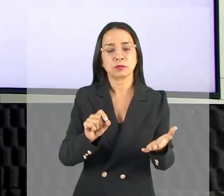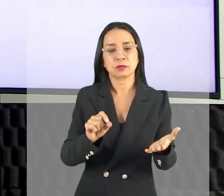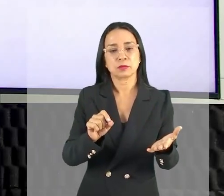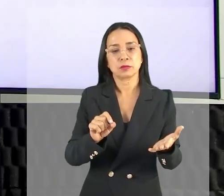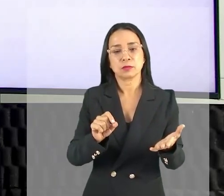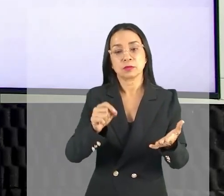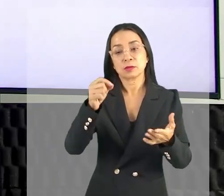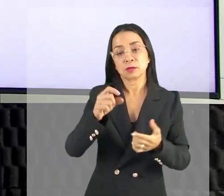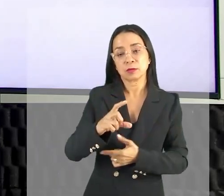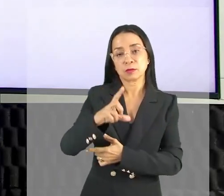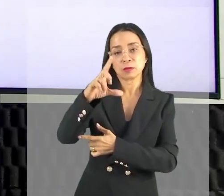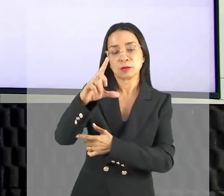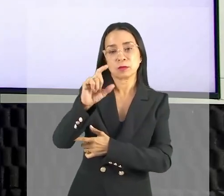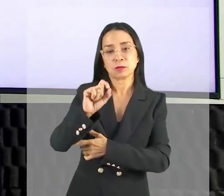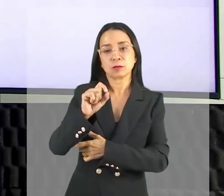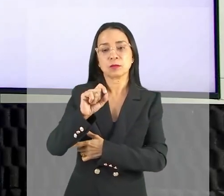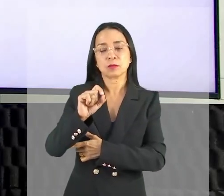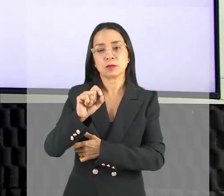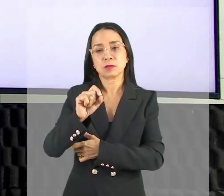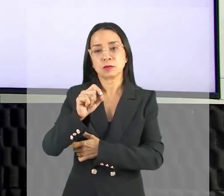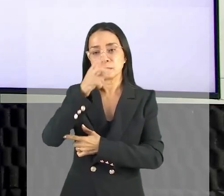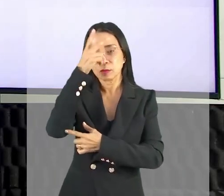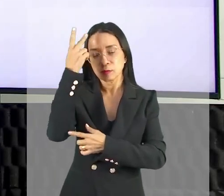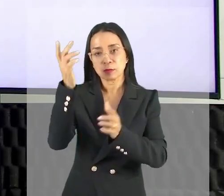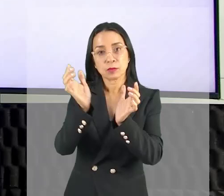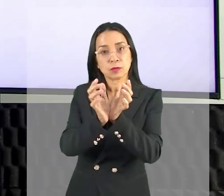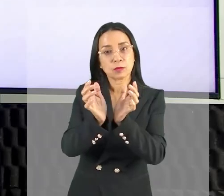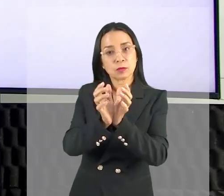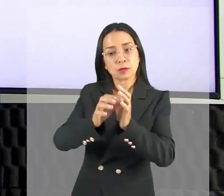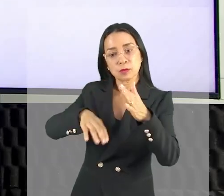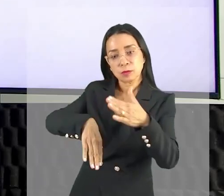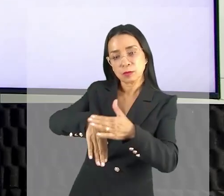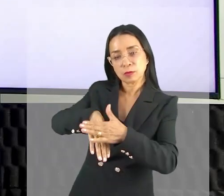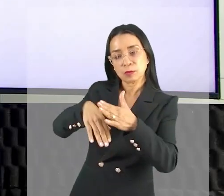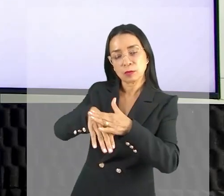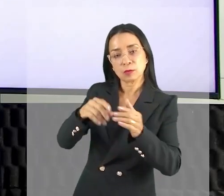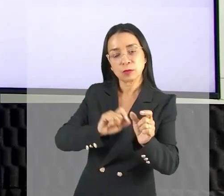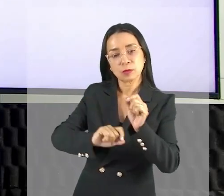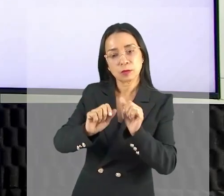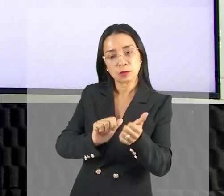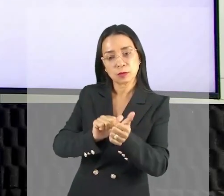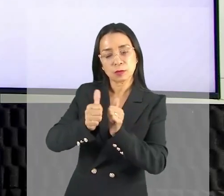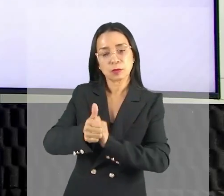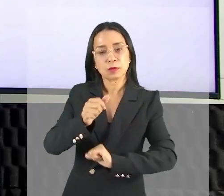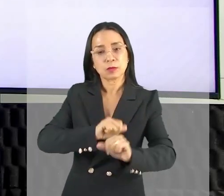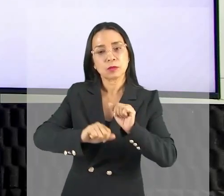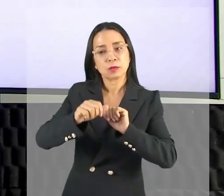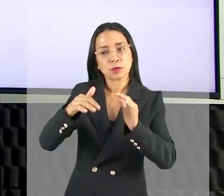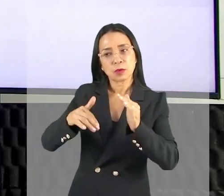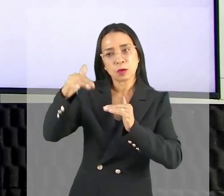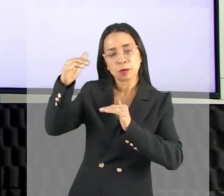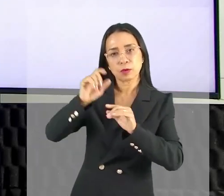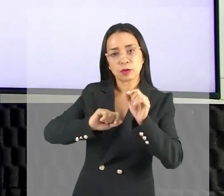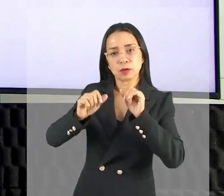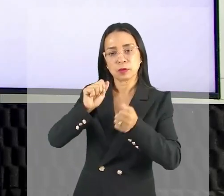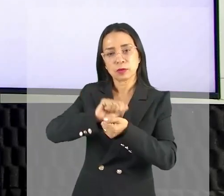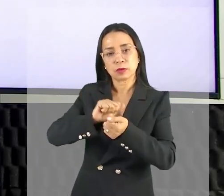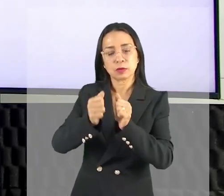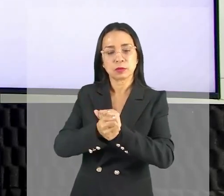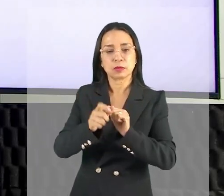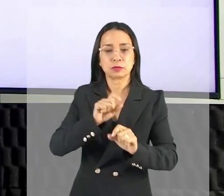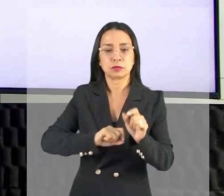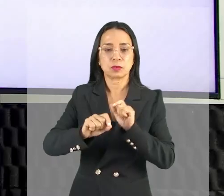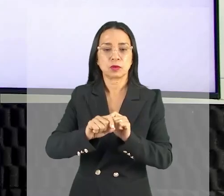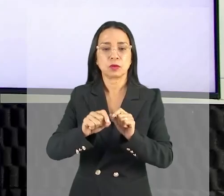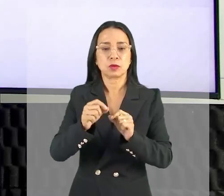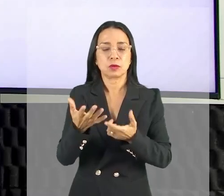que aumenta quando os jogadores brasileiros vão lá para cima se adaptar? O que aumenta no corpo deles? Vamos direto aqui